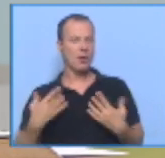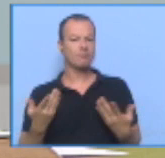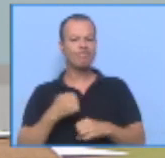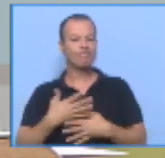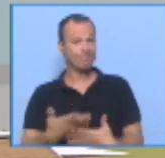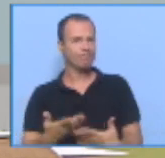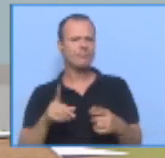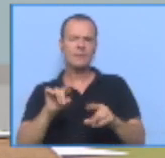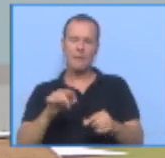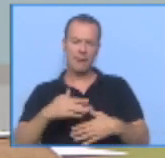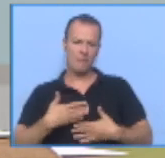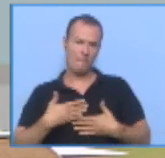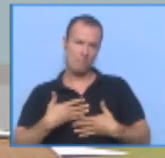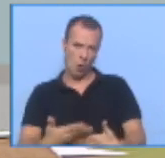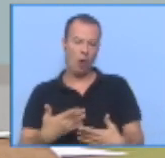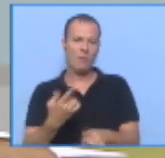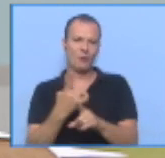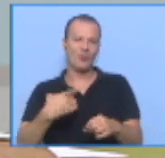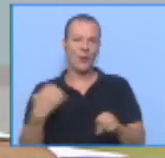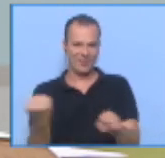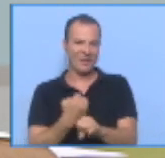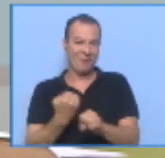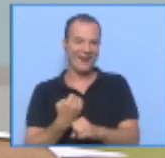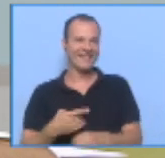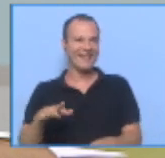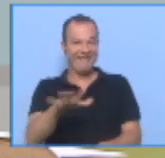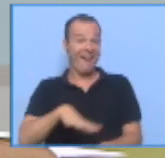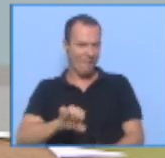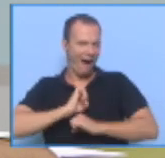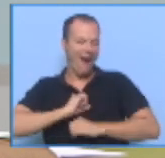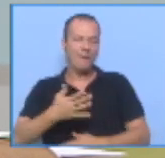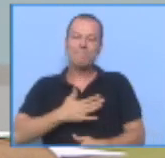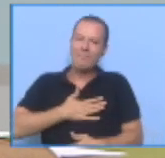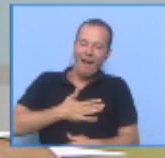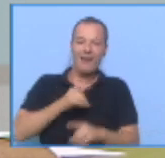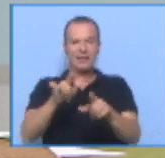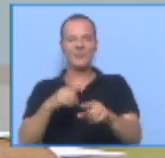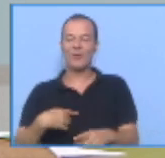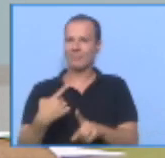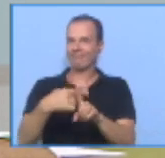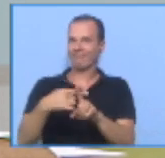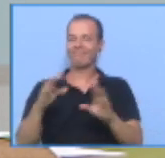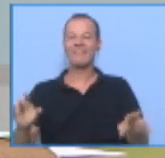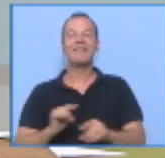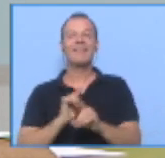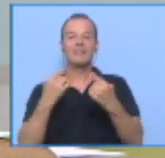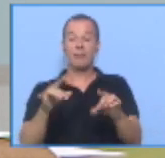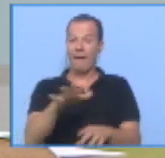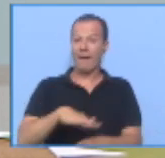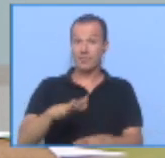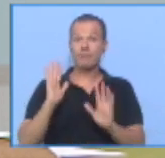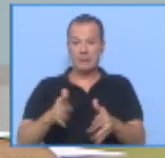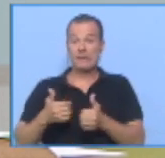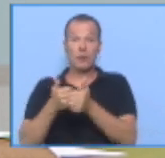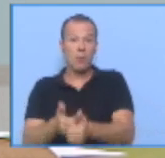também vocacional, porque faço o que gosto, claro. Isso é um privilégio. Temos áreas que temos que acompanhar,